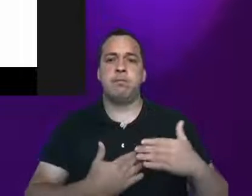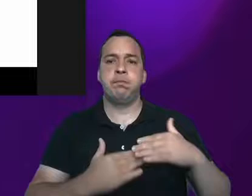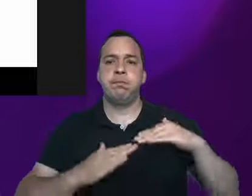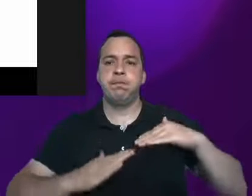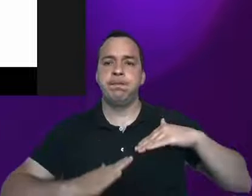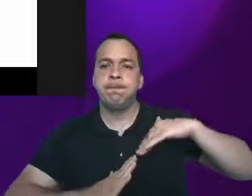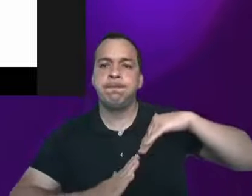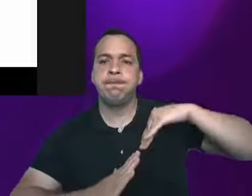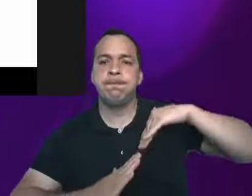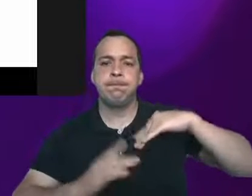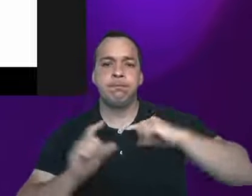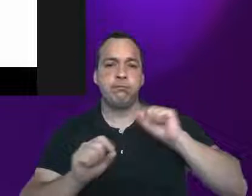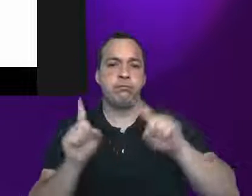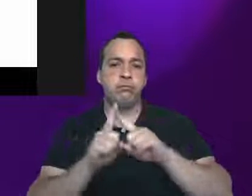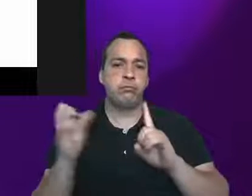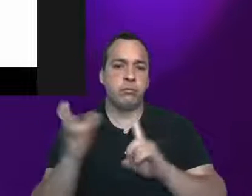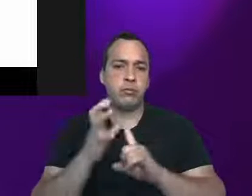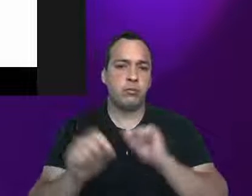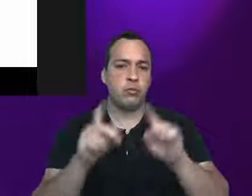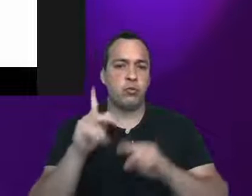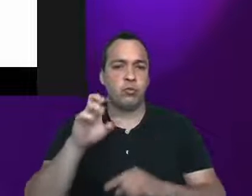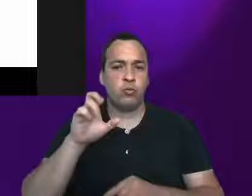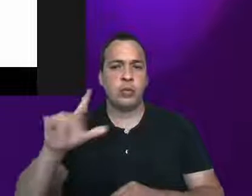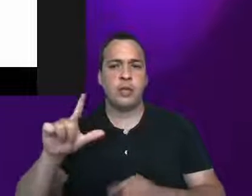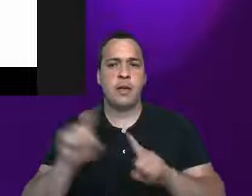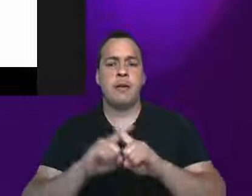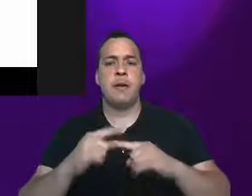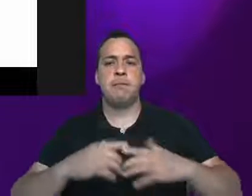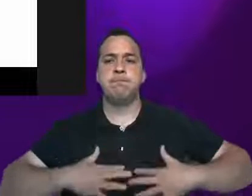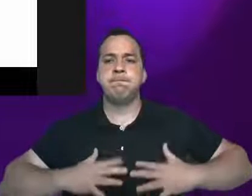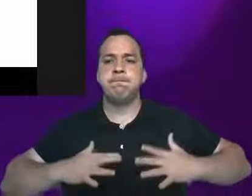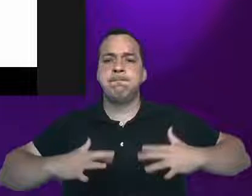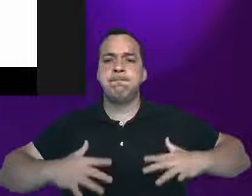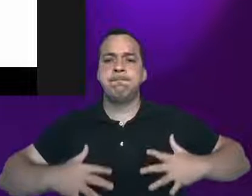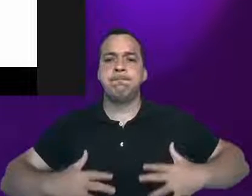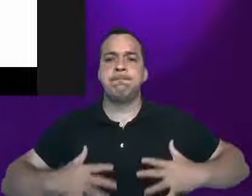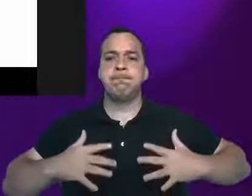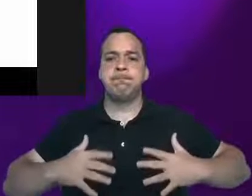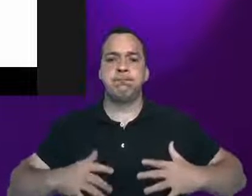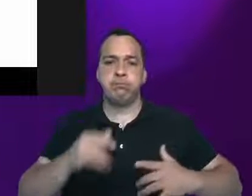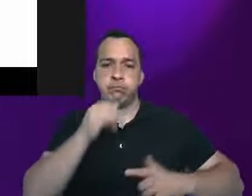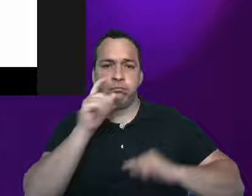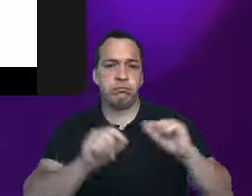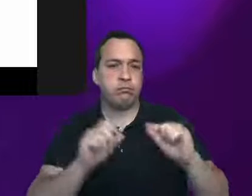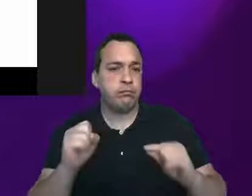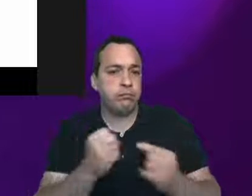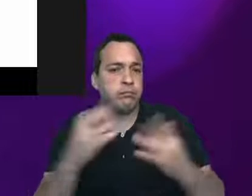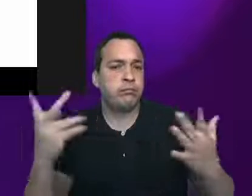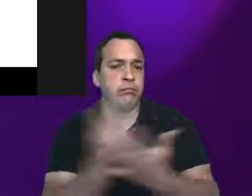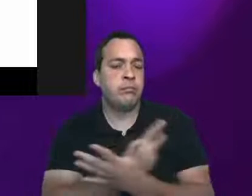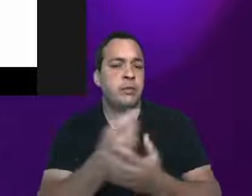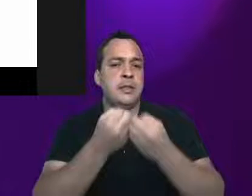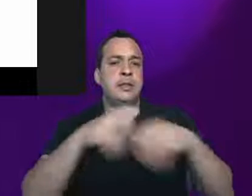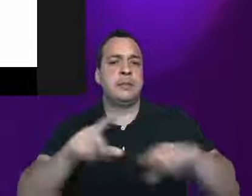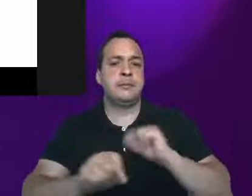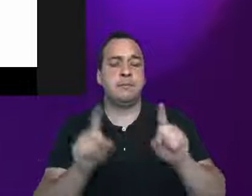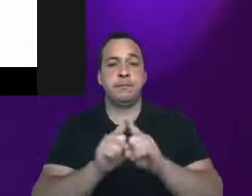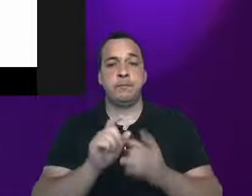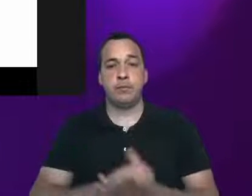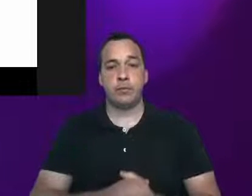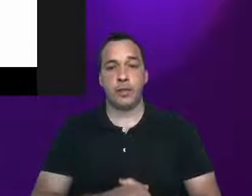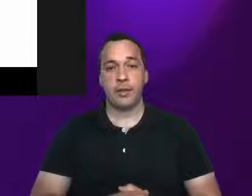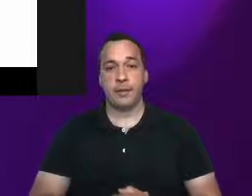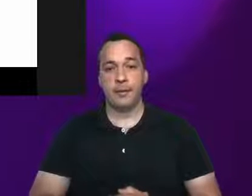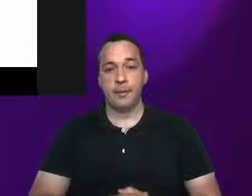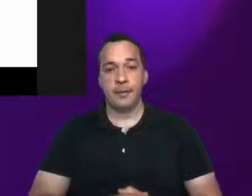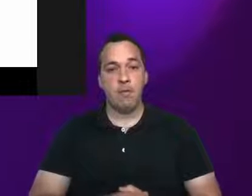pressão pleural e da pressão intraabdominal, então qualquer patologia que acometa essas duas estruturas pode falsear o